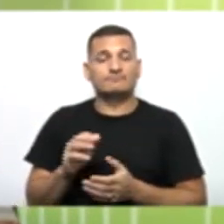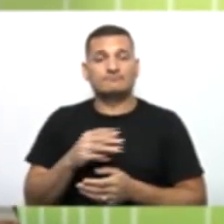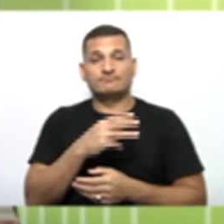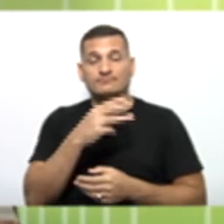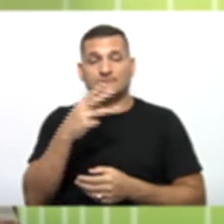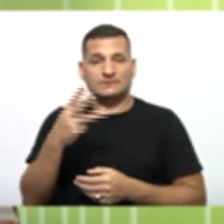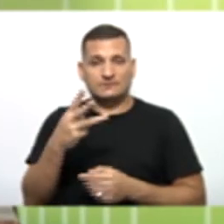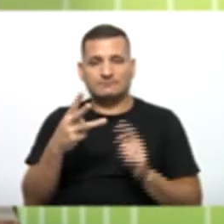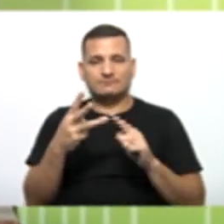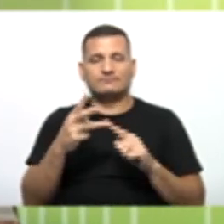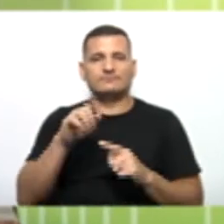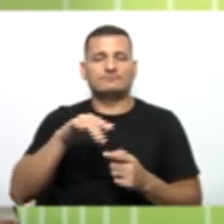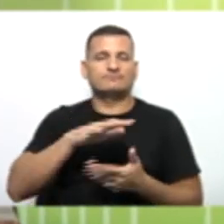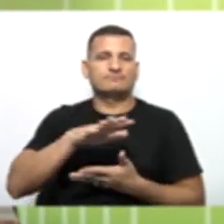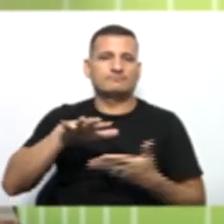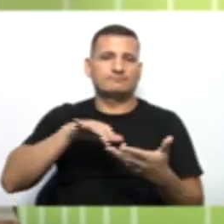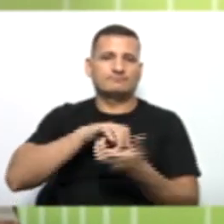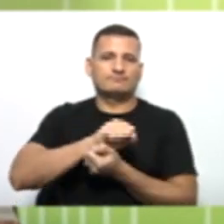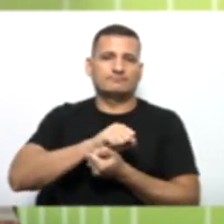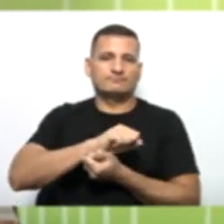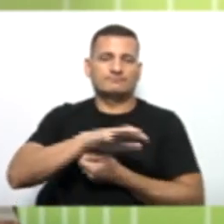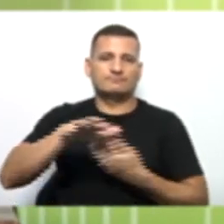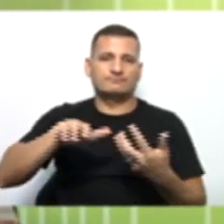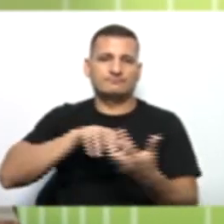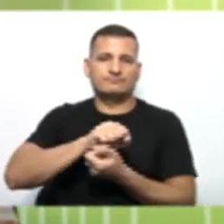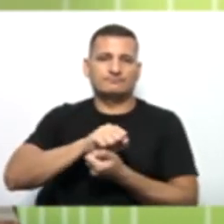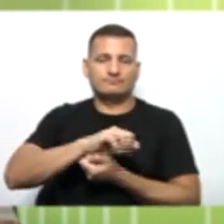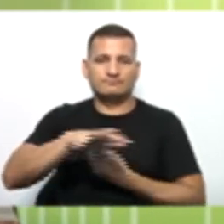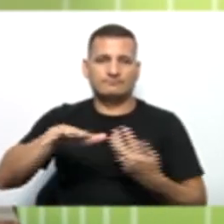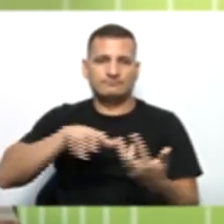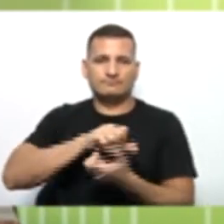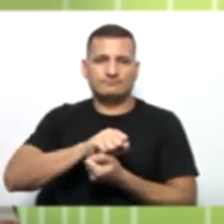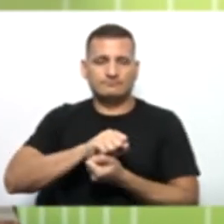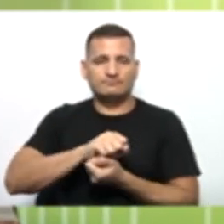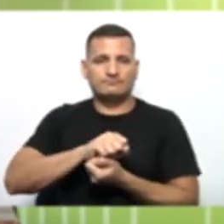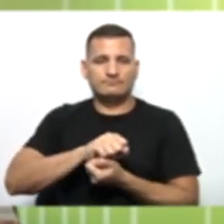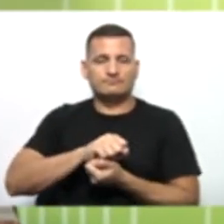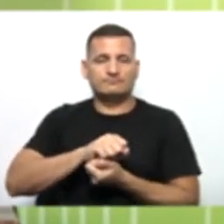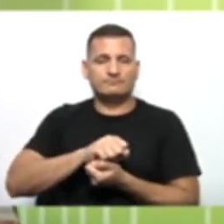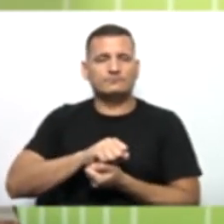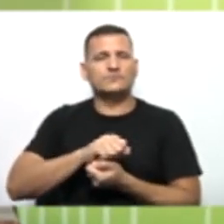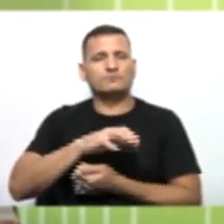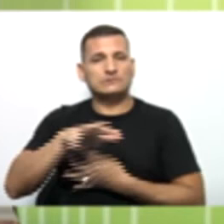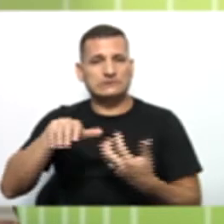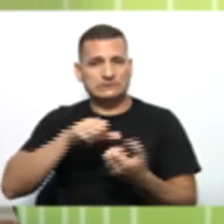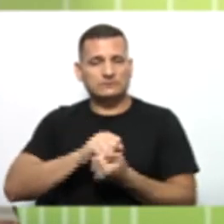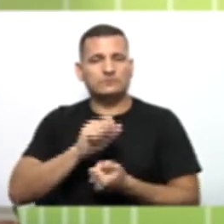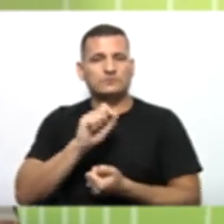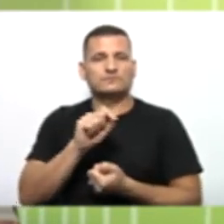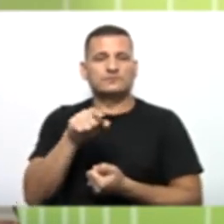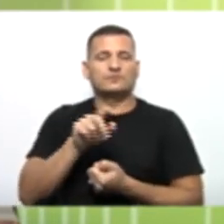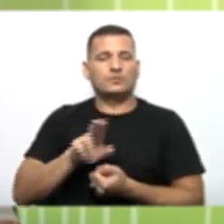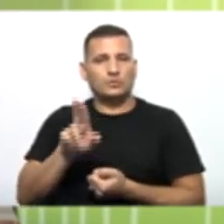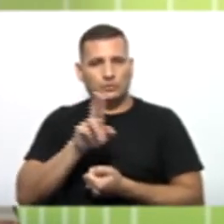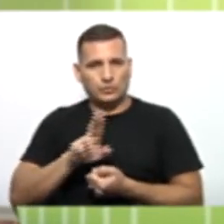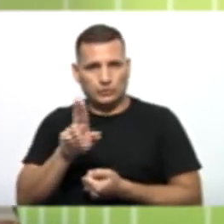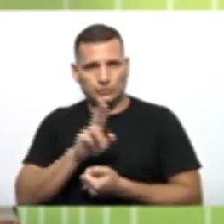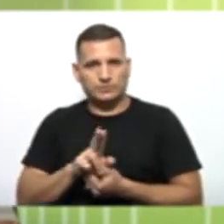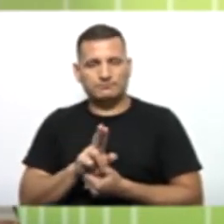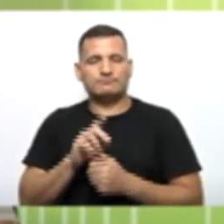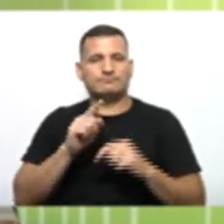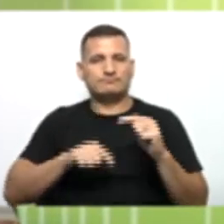é a reciclagem. A reciclagem você utiliza um produto e